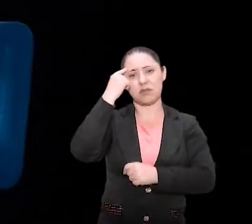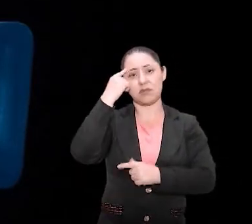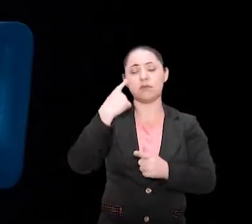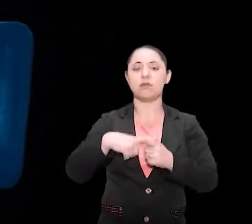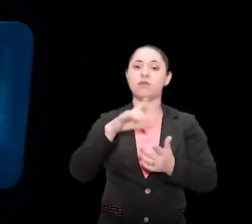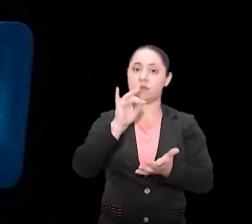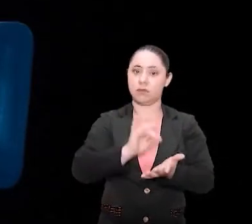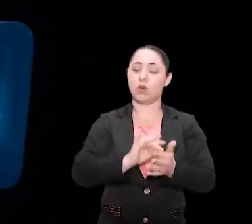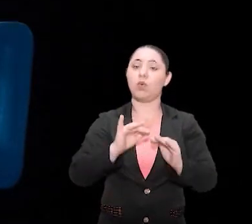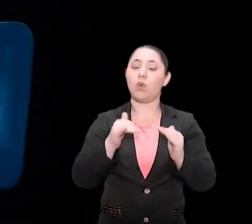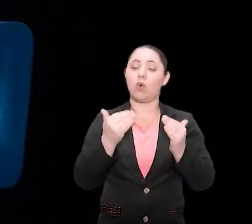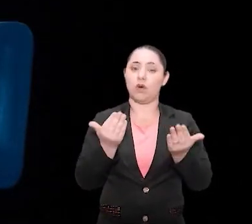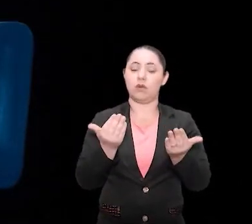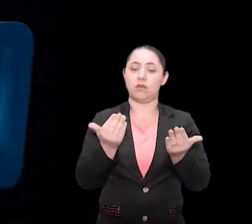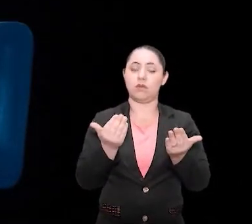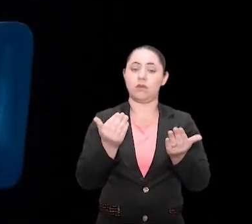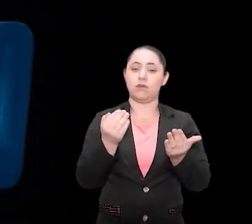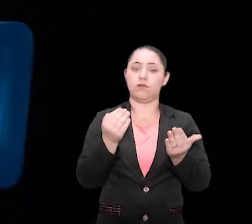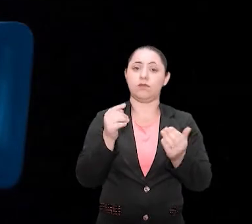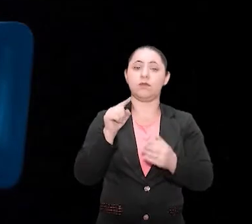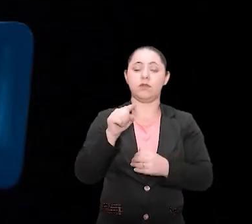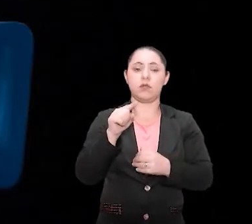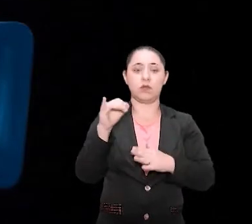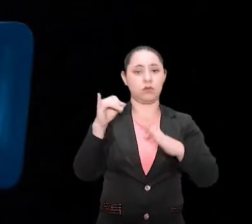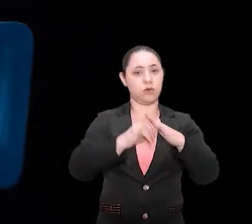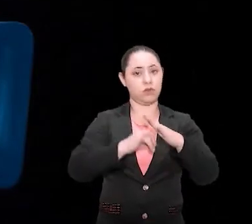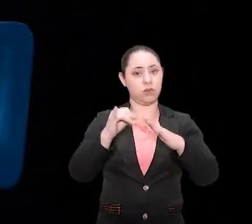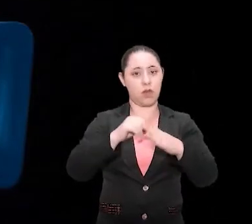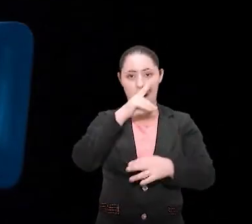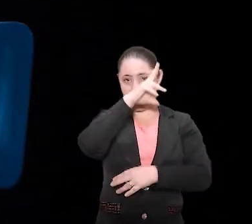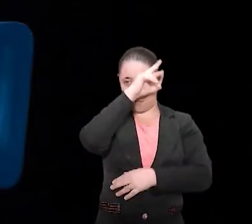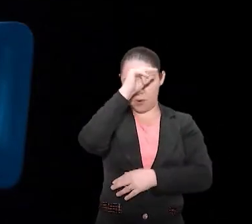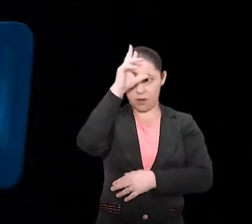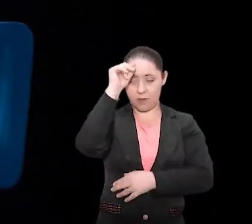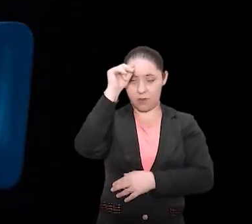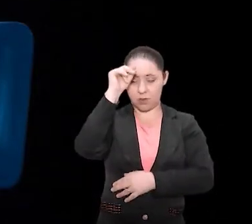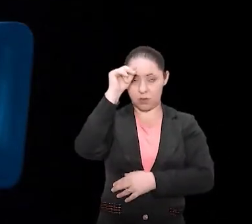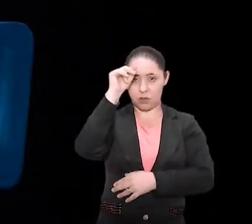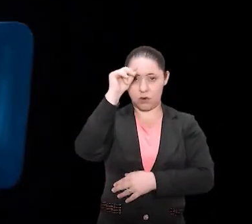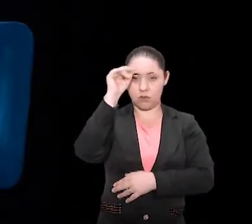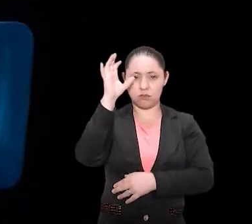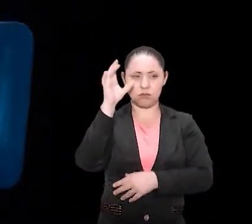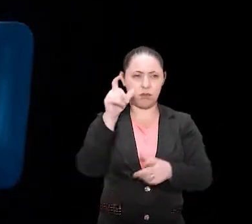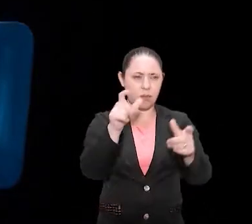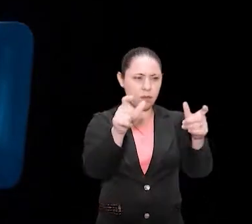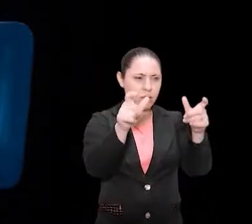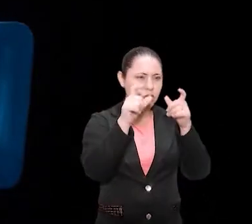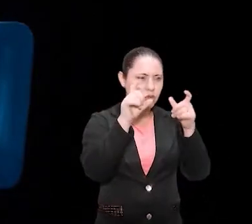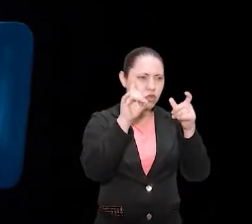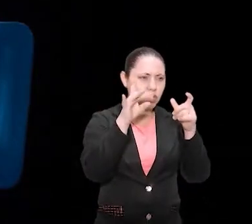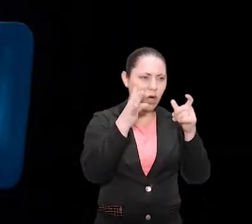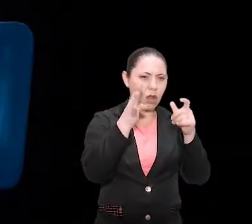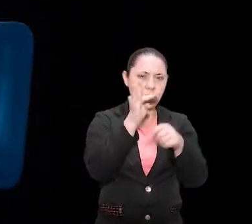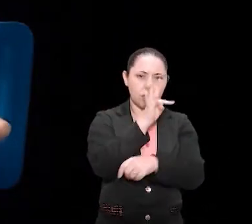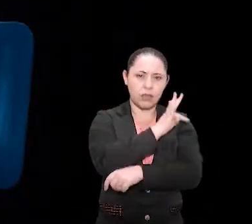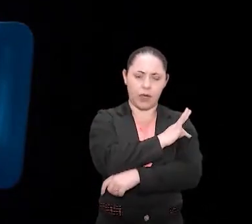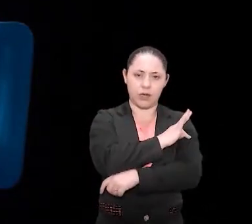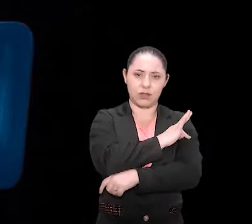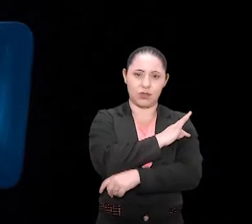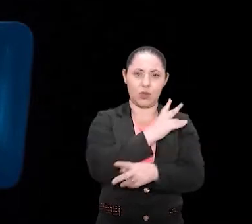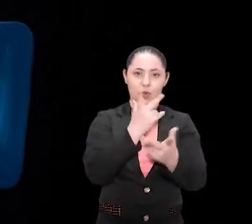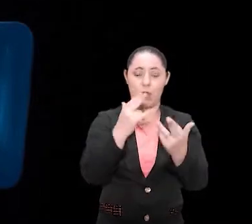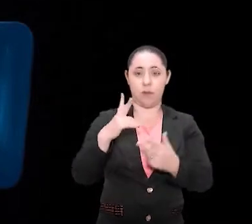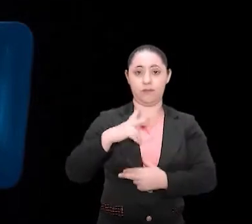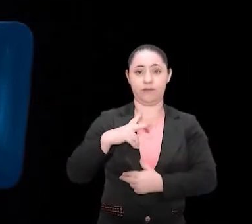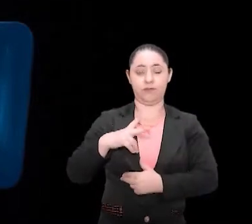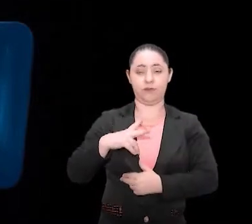quando você está dentro de uma instituição como uma prefeitura, você percebe que não é apenas técnico, não é como no setor privado que